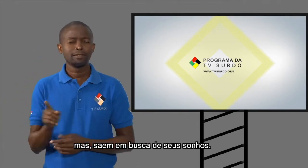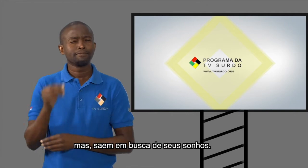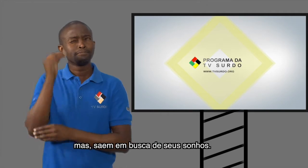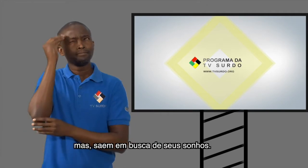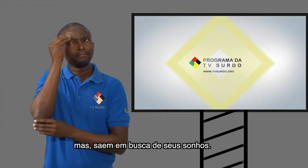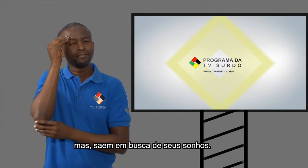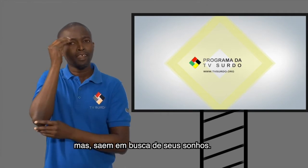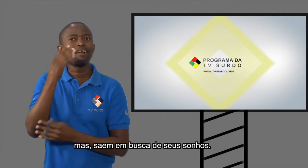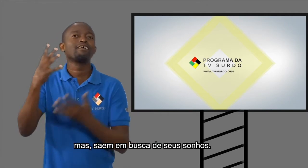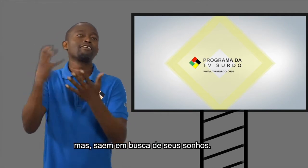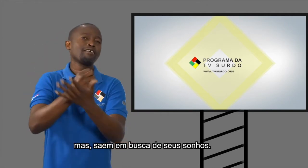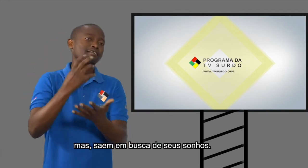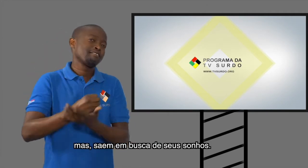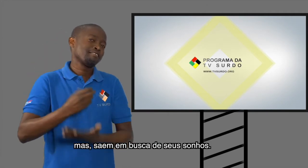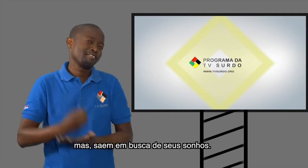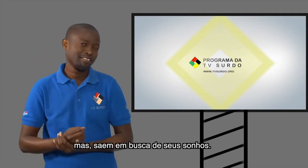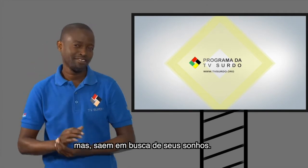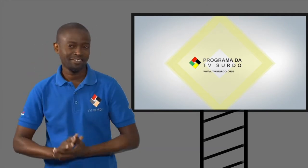de seus sonhos.